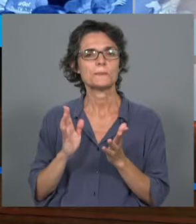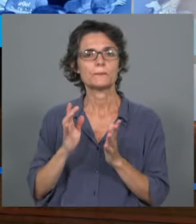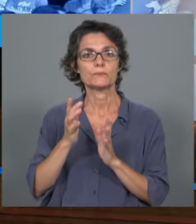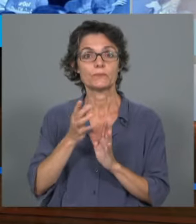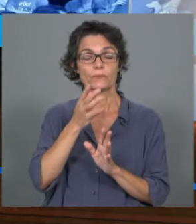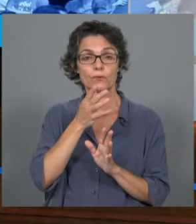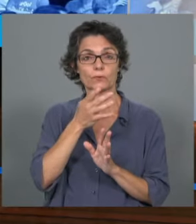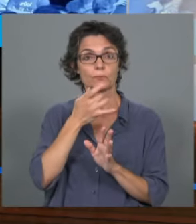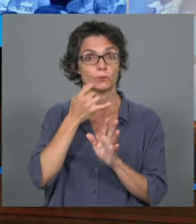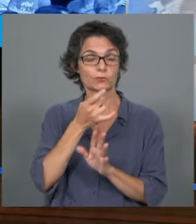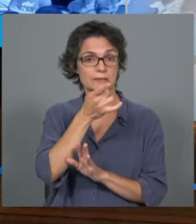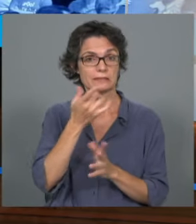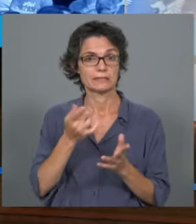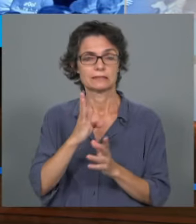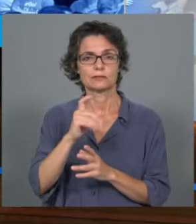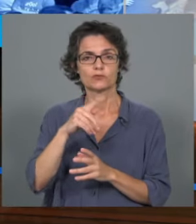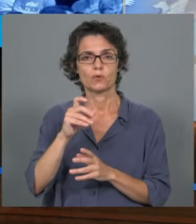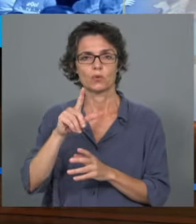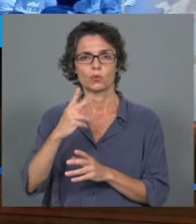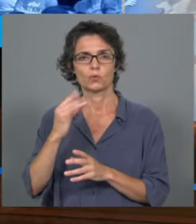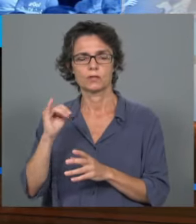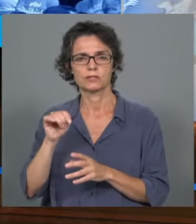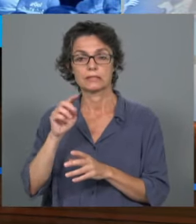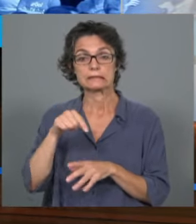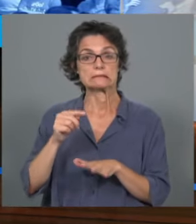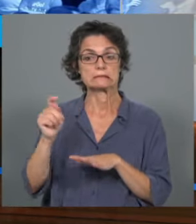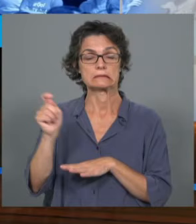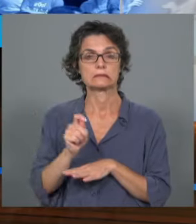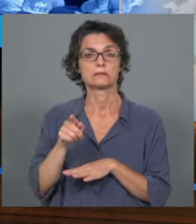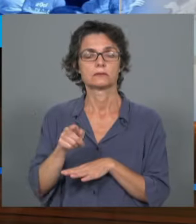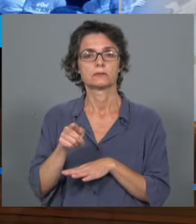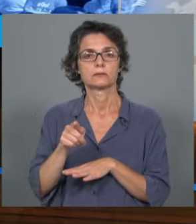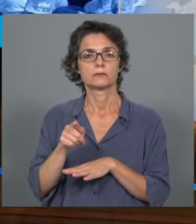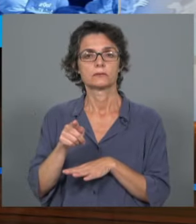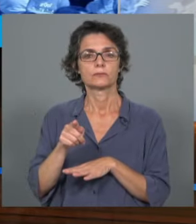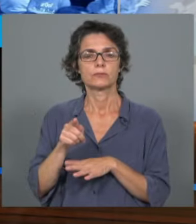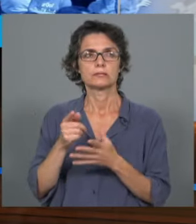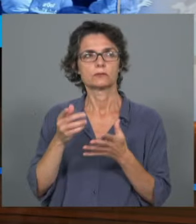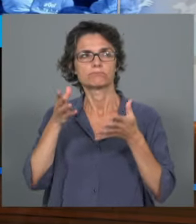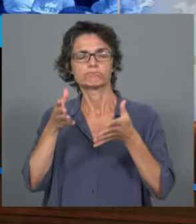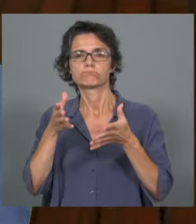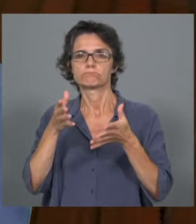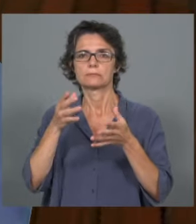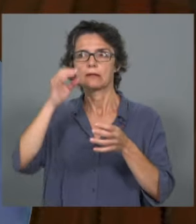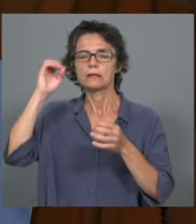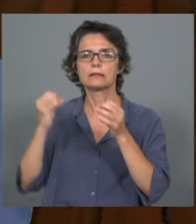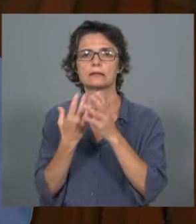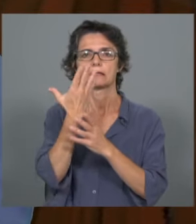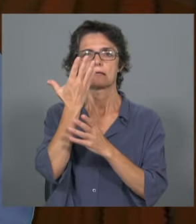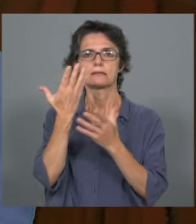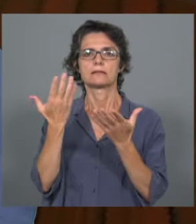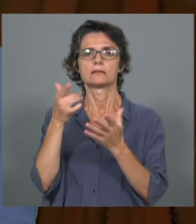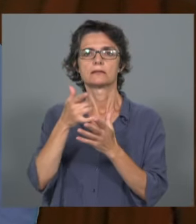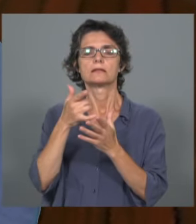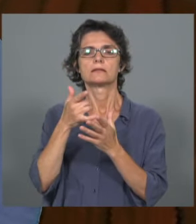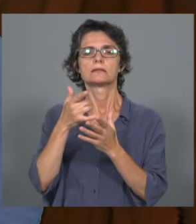Luís. Este é um mês dedicado à criação. Começa realmente já daqui a